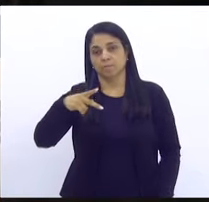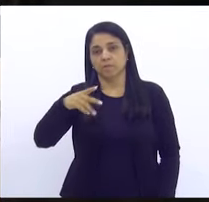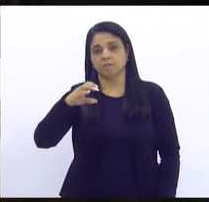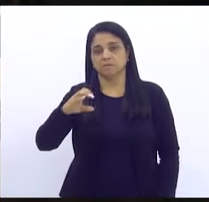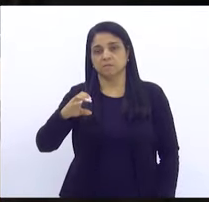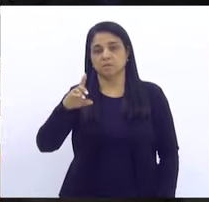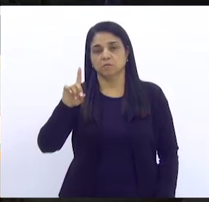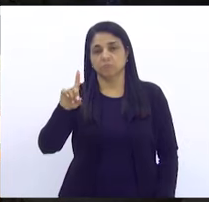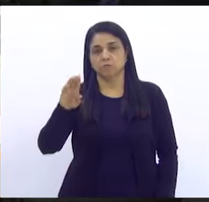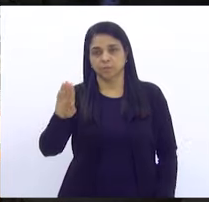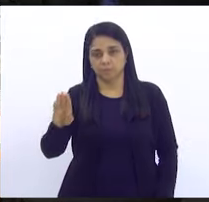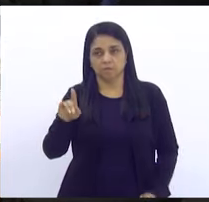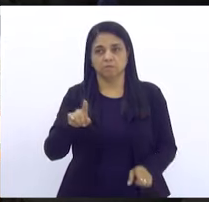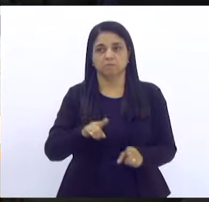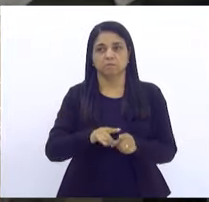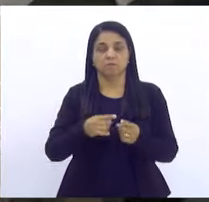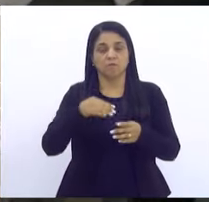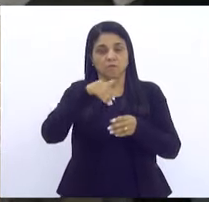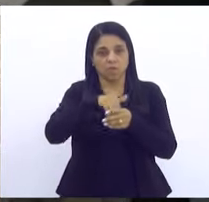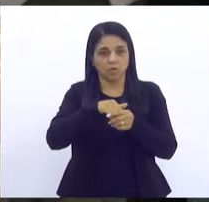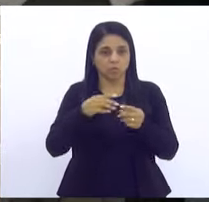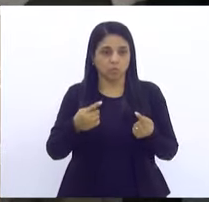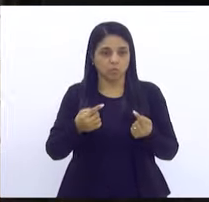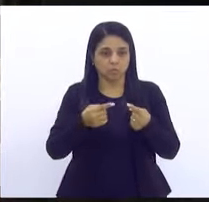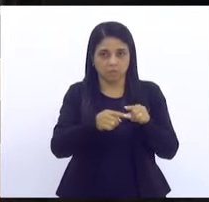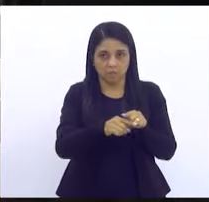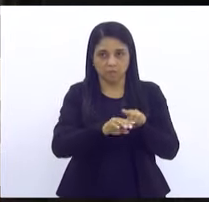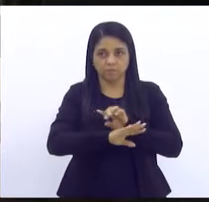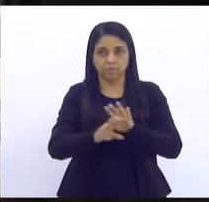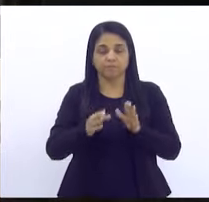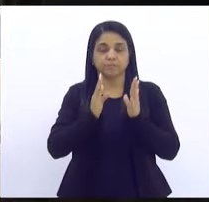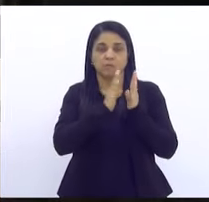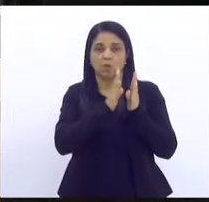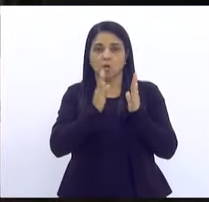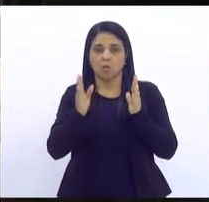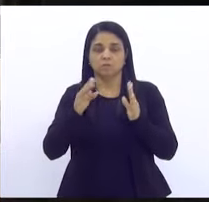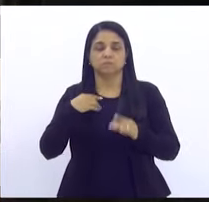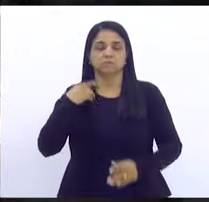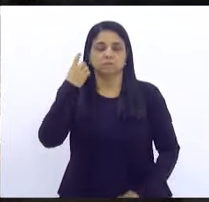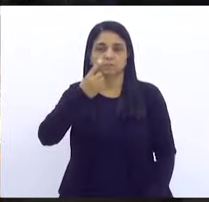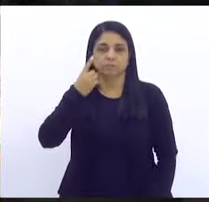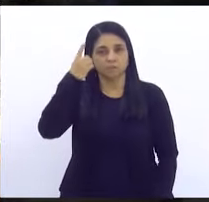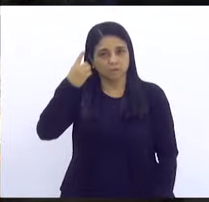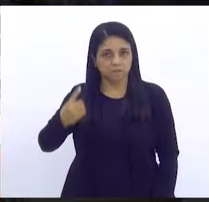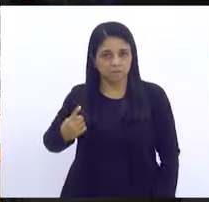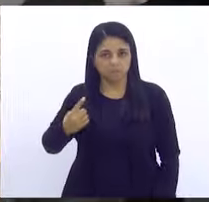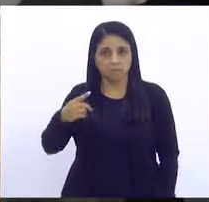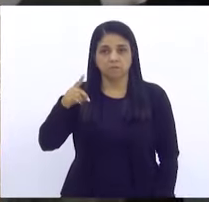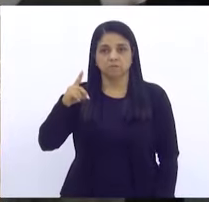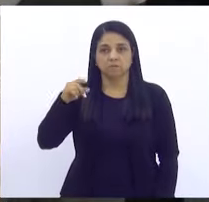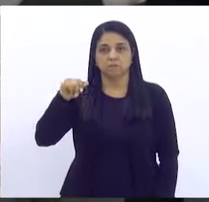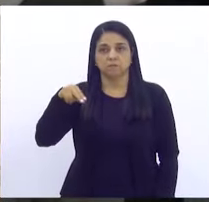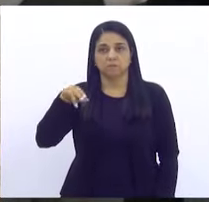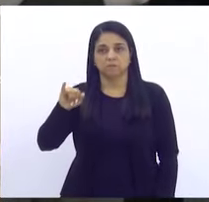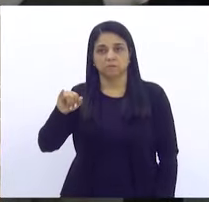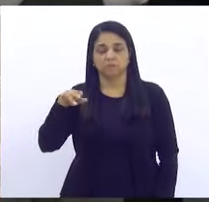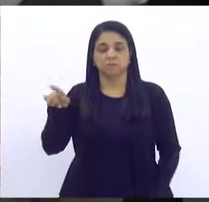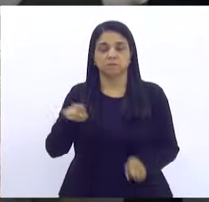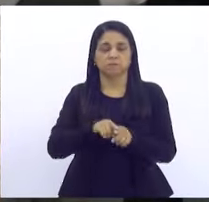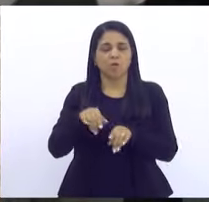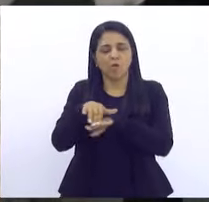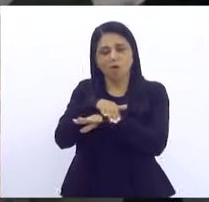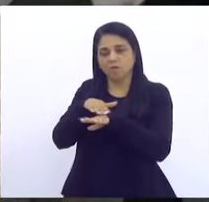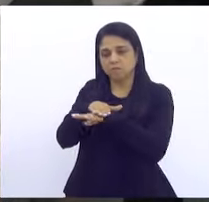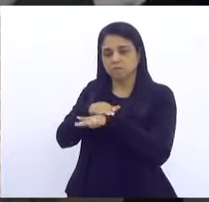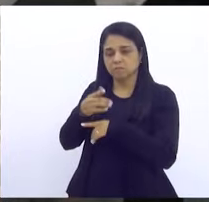contrário. Questão de ordem, presidenta. Questão de ordem, deputada Dani Monteiro. Conversava aqui com o deputado Vitor Júnior, deputado